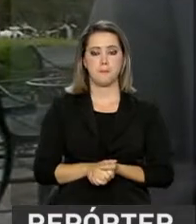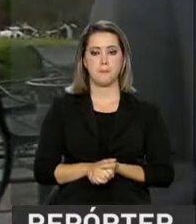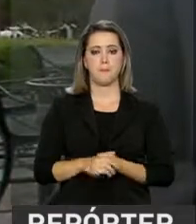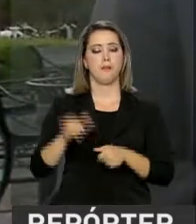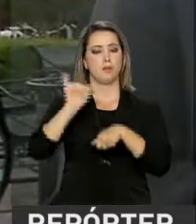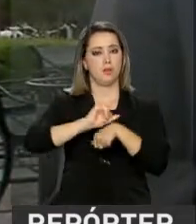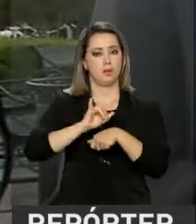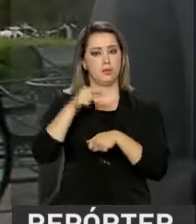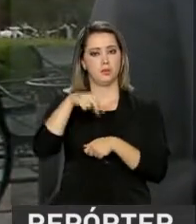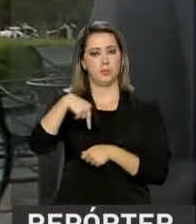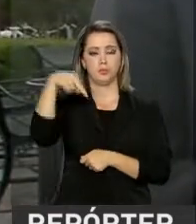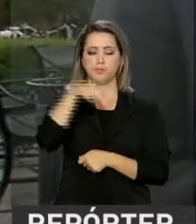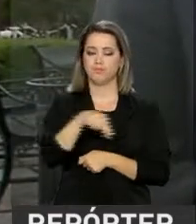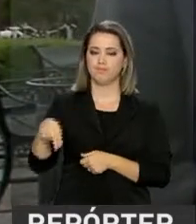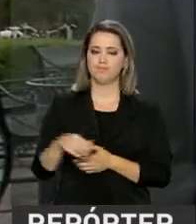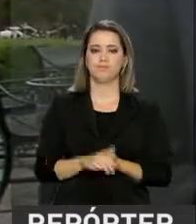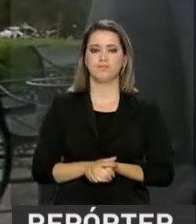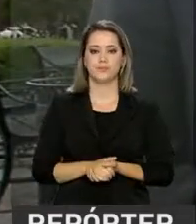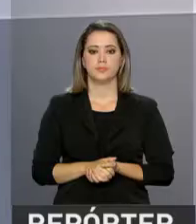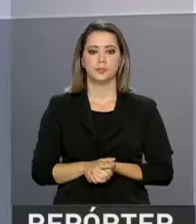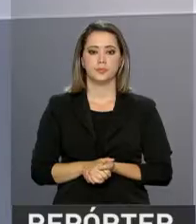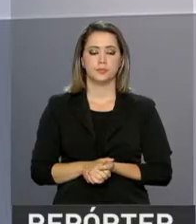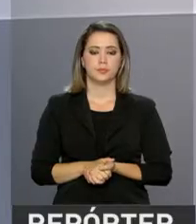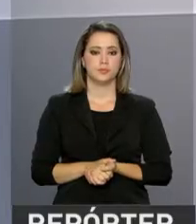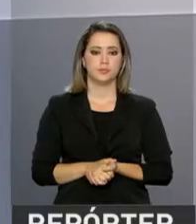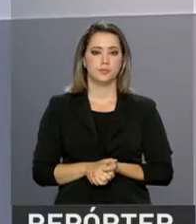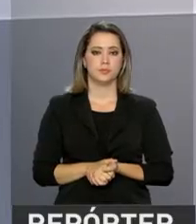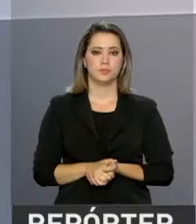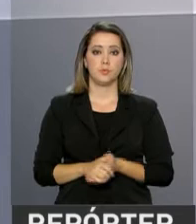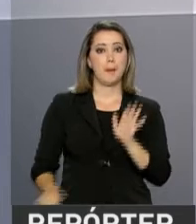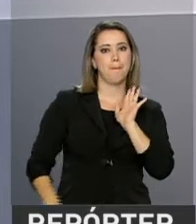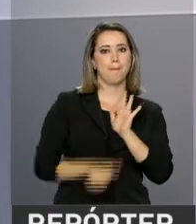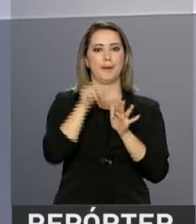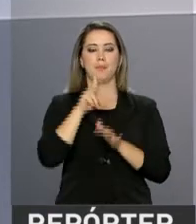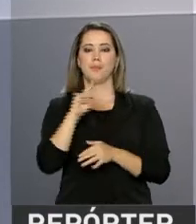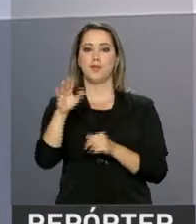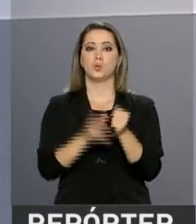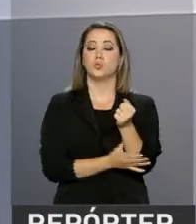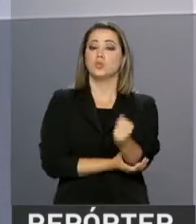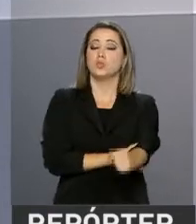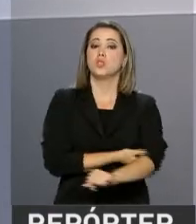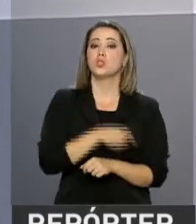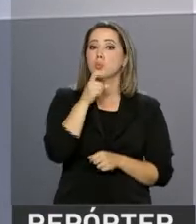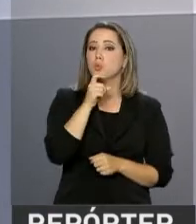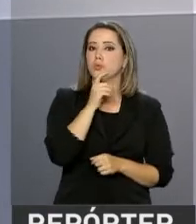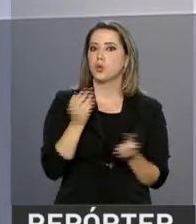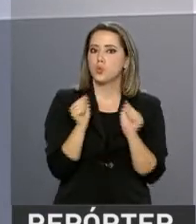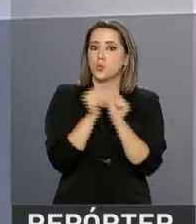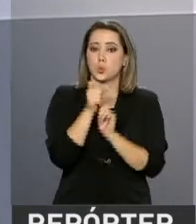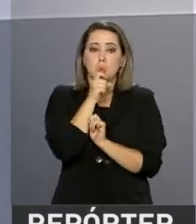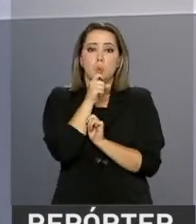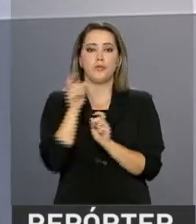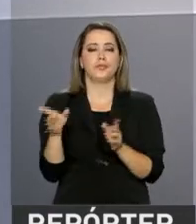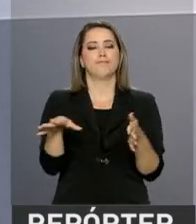De Oslo, na Noruega, Paulo La Sálvia. Primeiro dia do inverno e junto com o frio vem